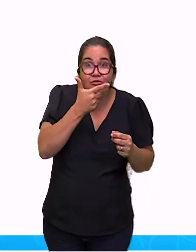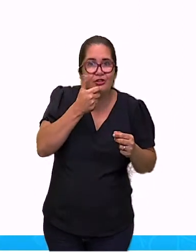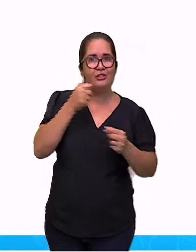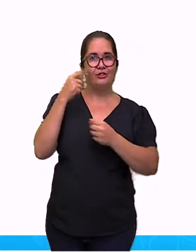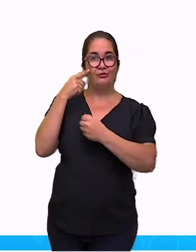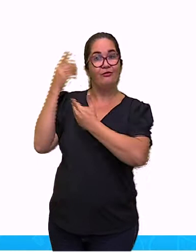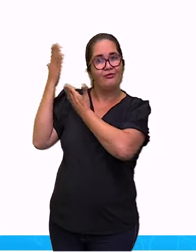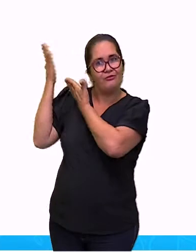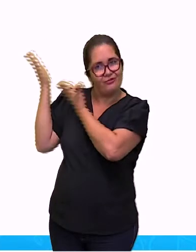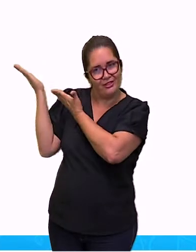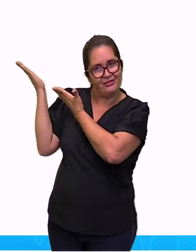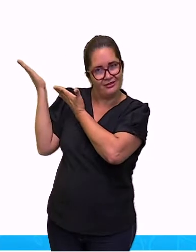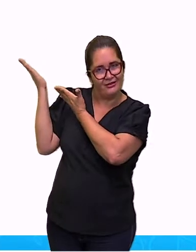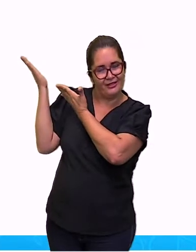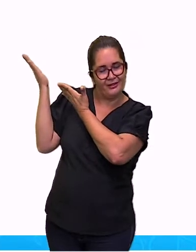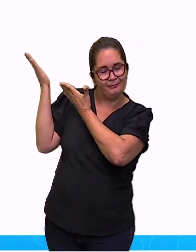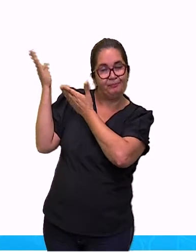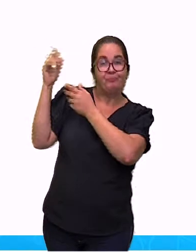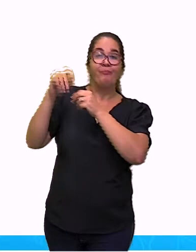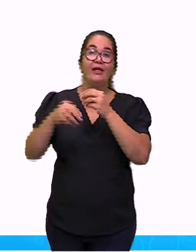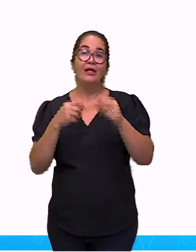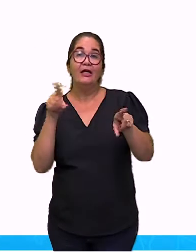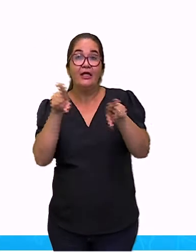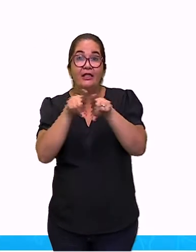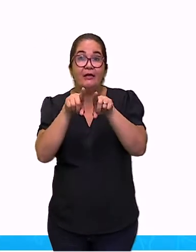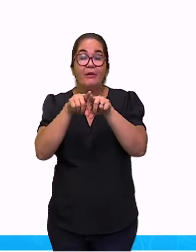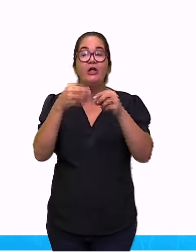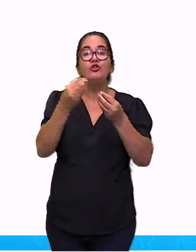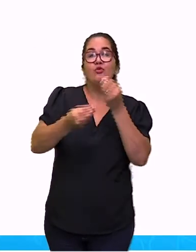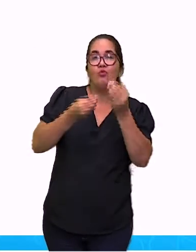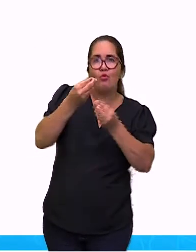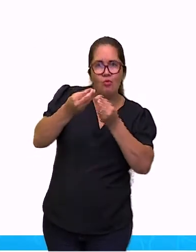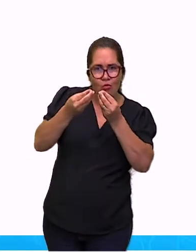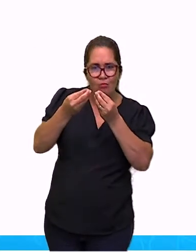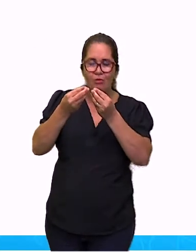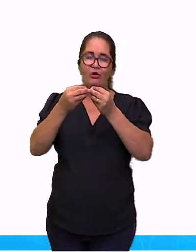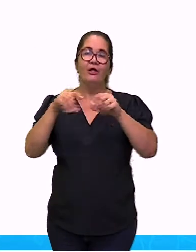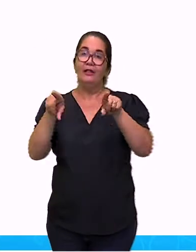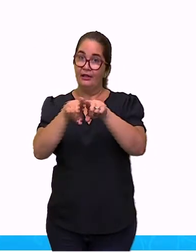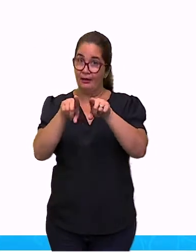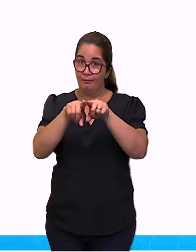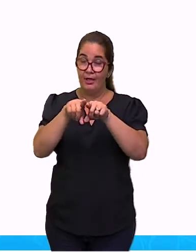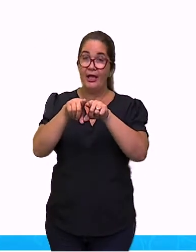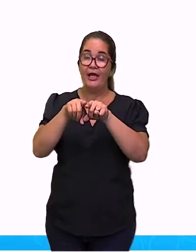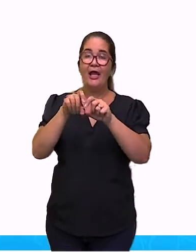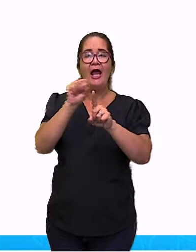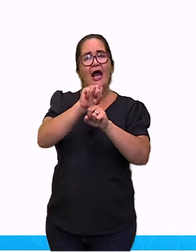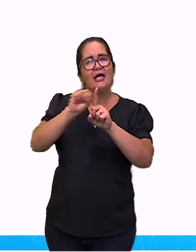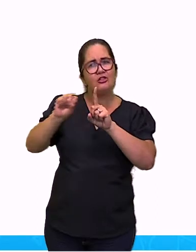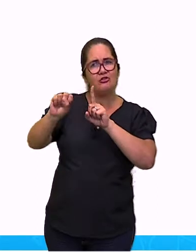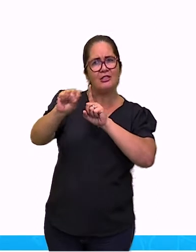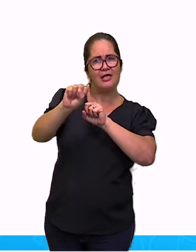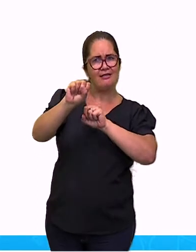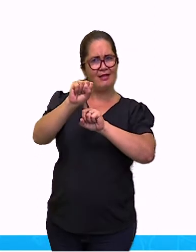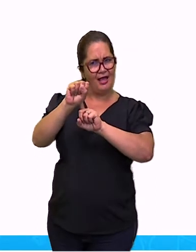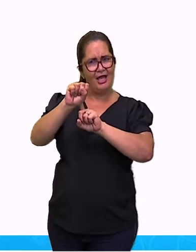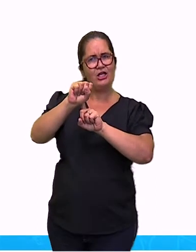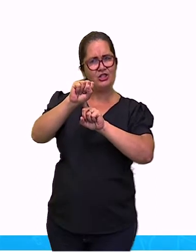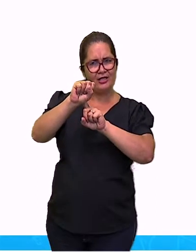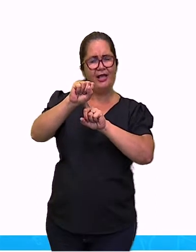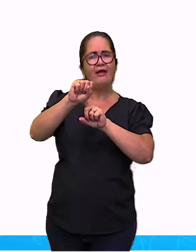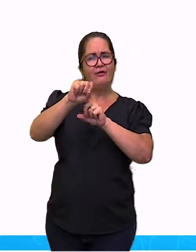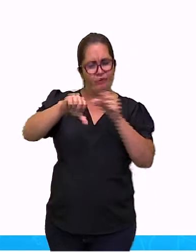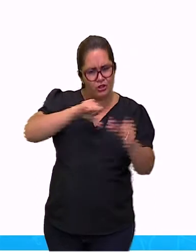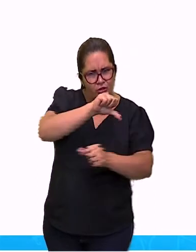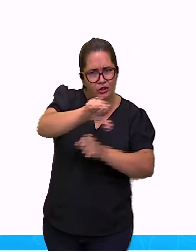chama neoimpressionismo, são as mudanças que foram sofrendo. Então, essas imagens pontilhadas tornam-se contínuas a